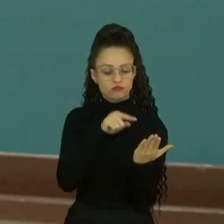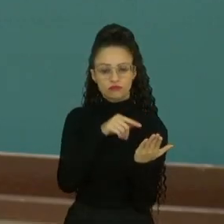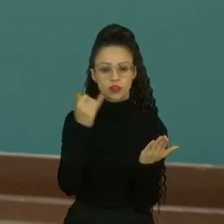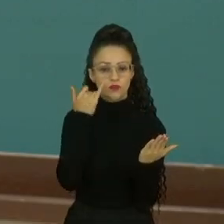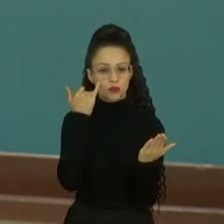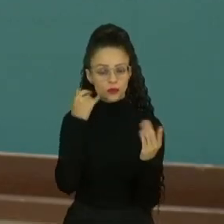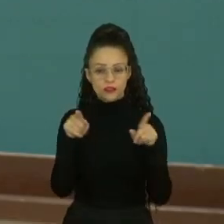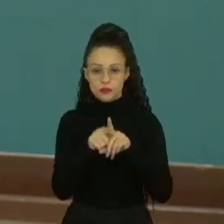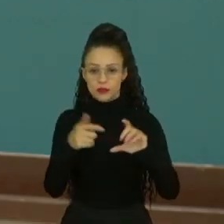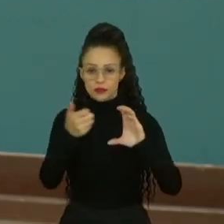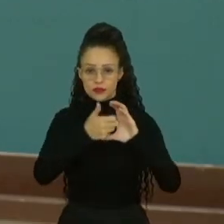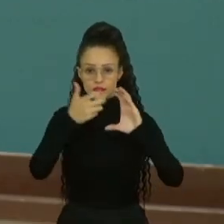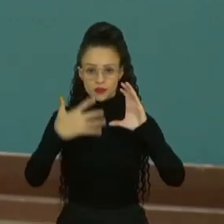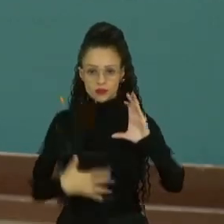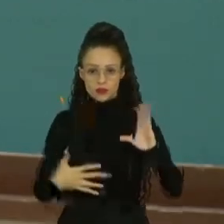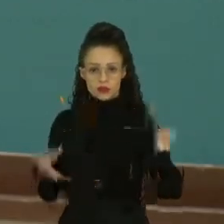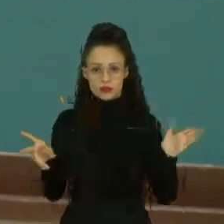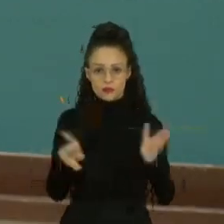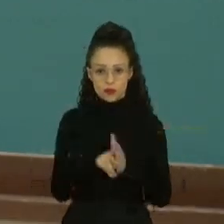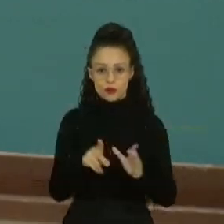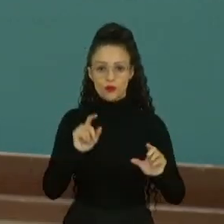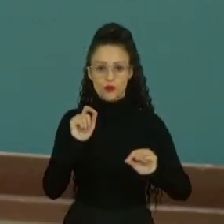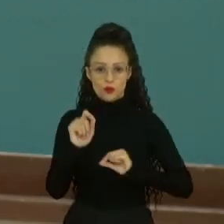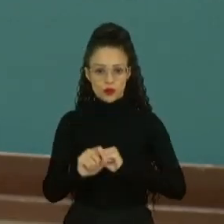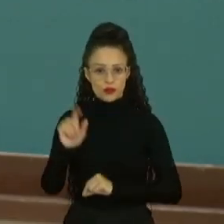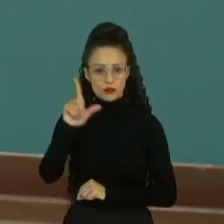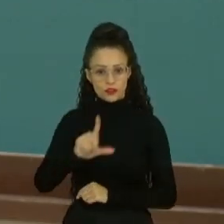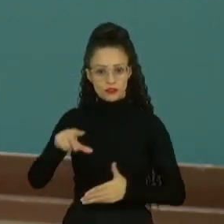também algumas características pertinentes à